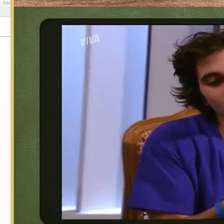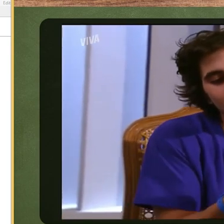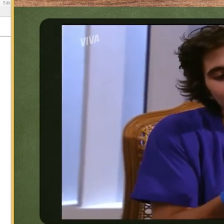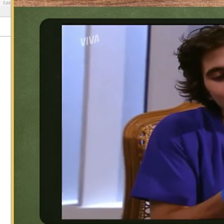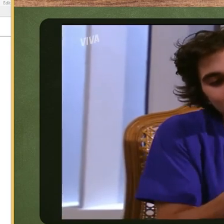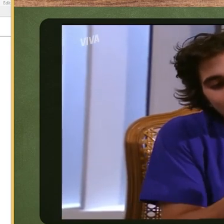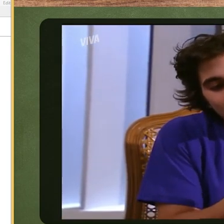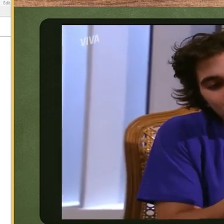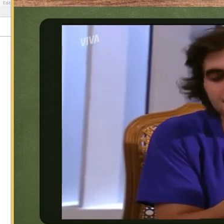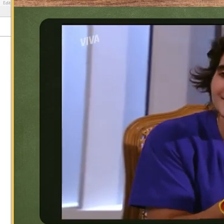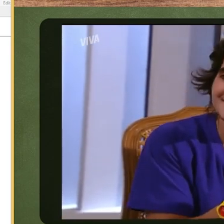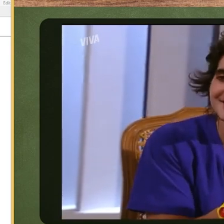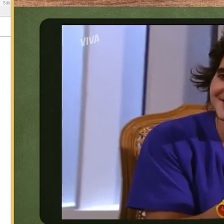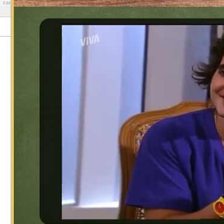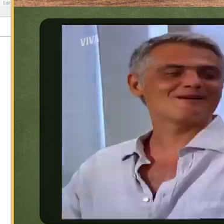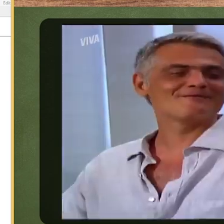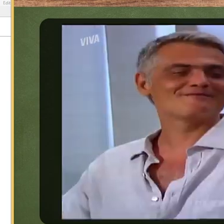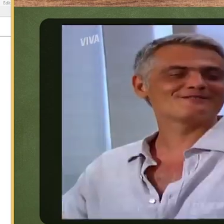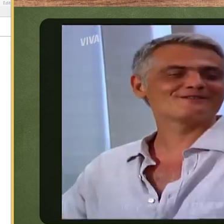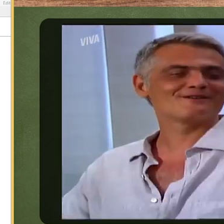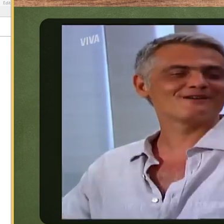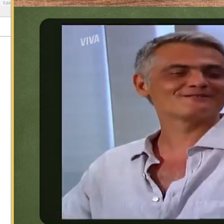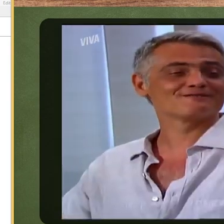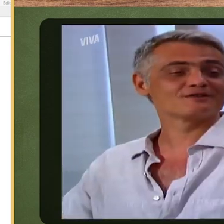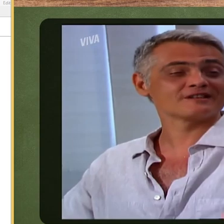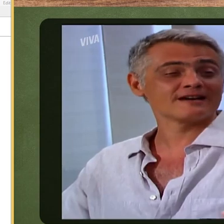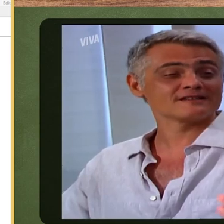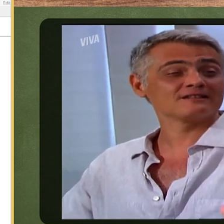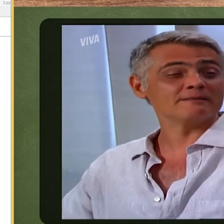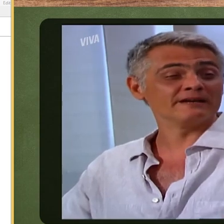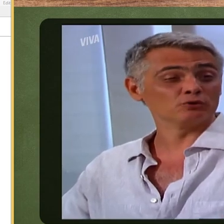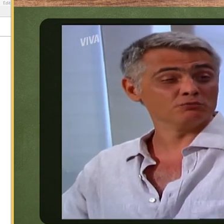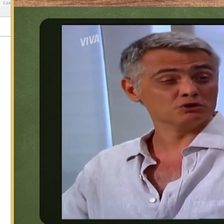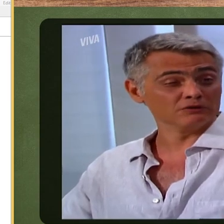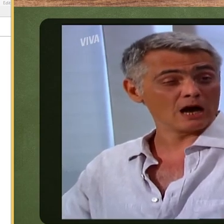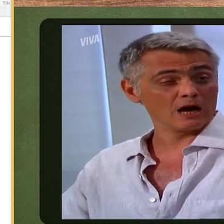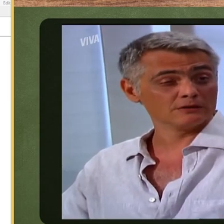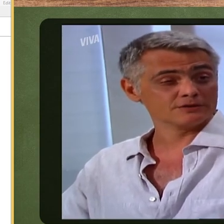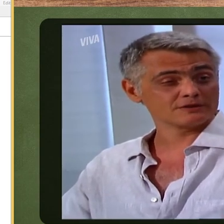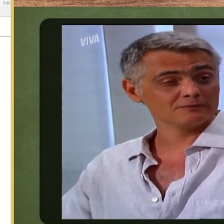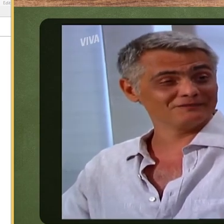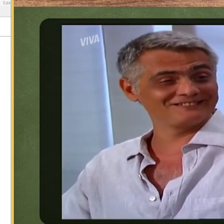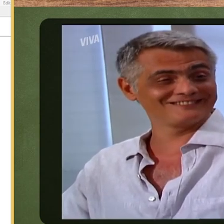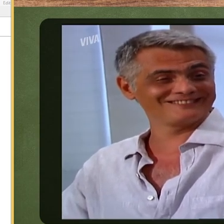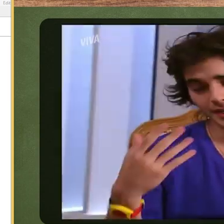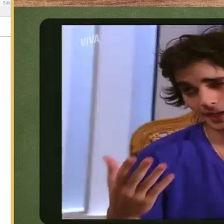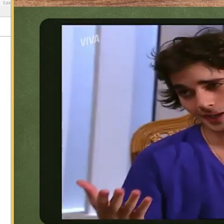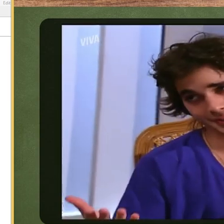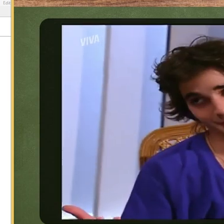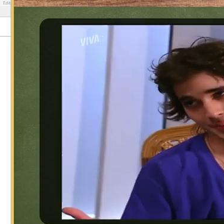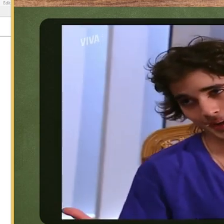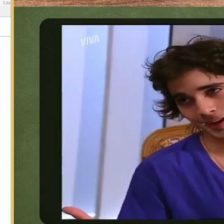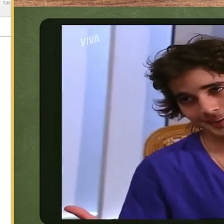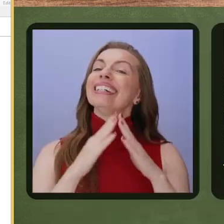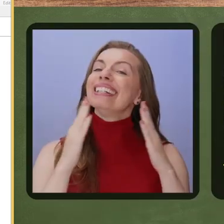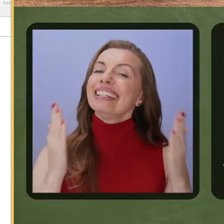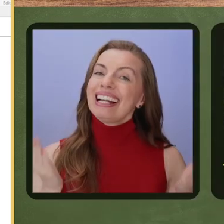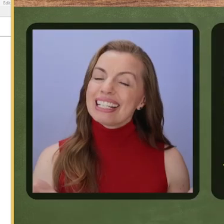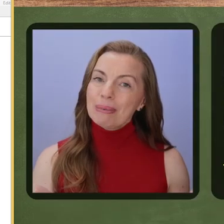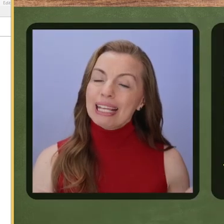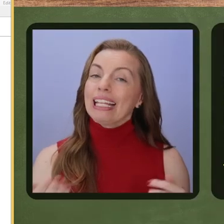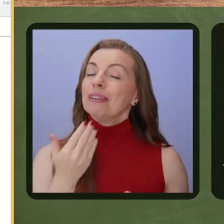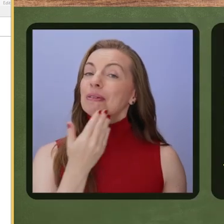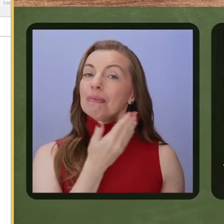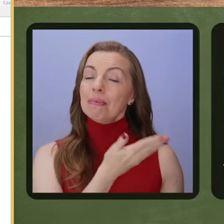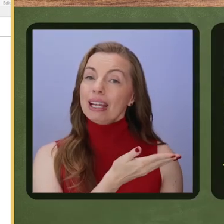Por isso que tava rolando todo esse tititi. É, meu filho, que eu gosto de você, essa tremenda humildade. Muito obrigado,